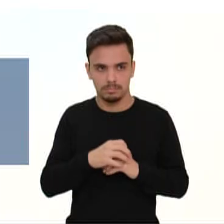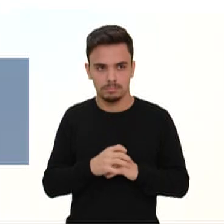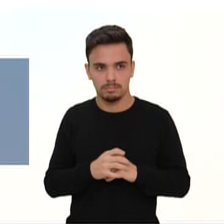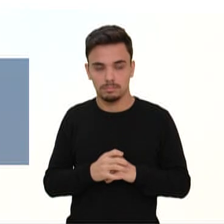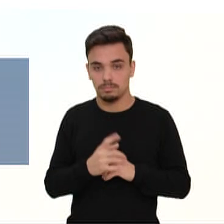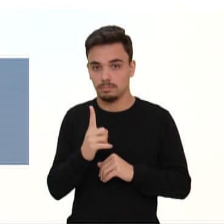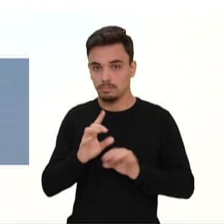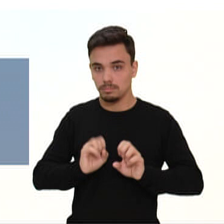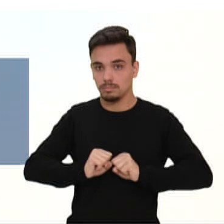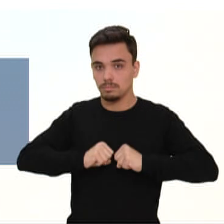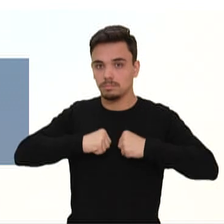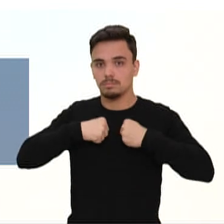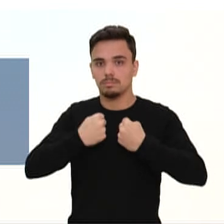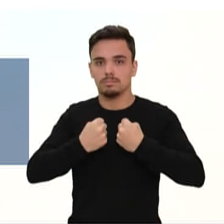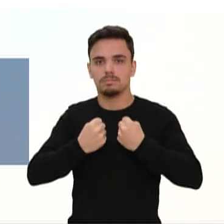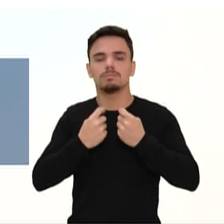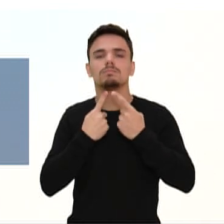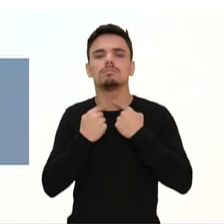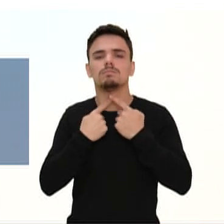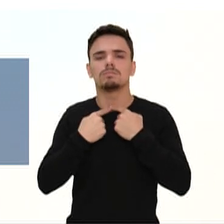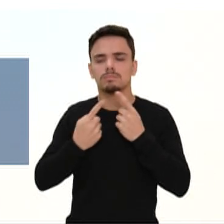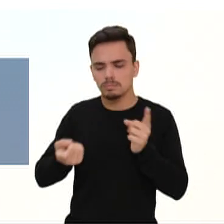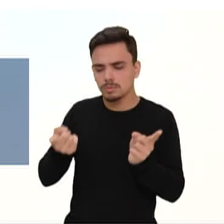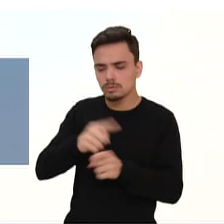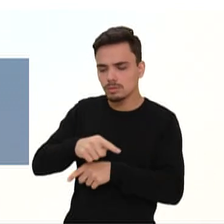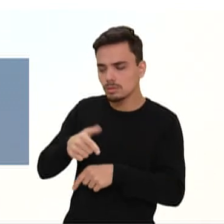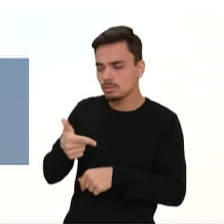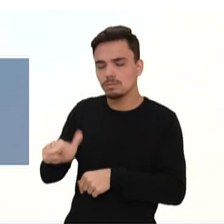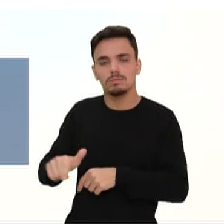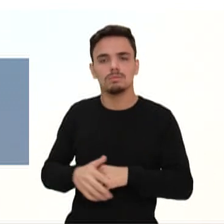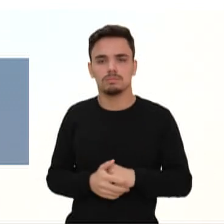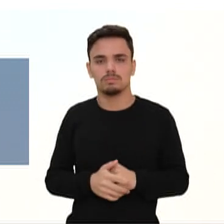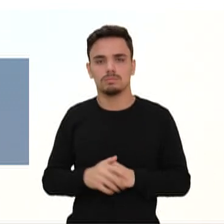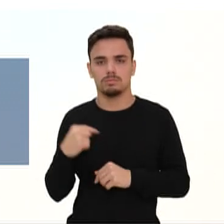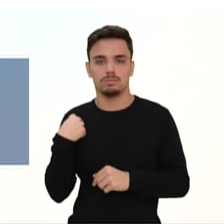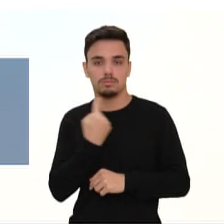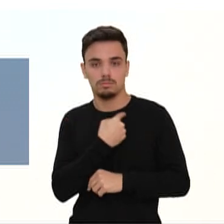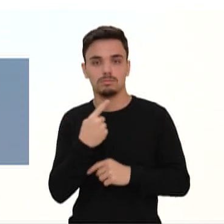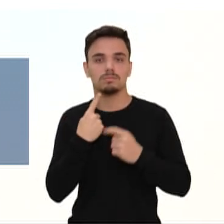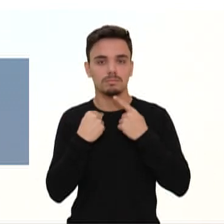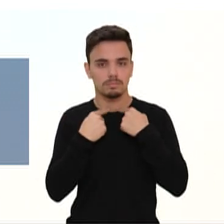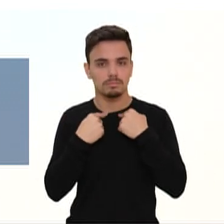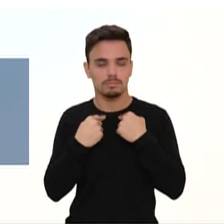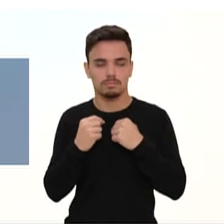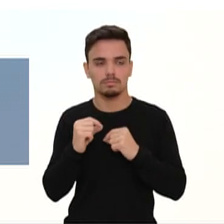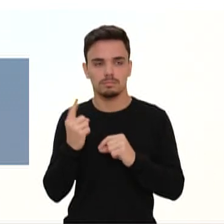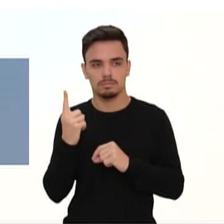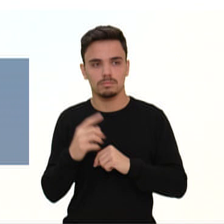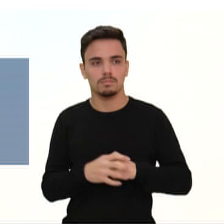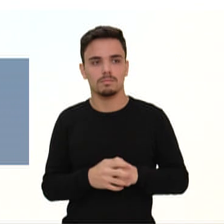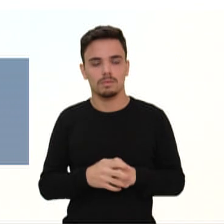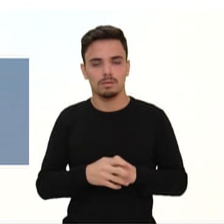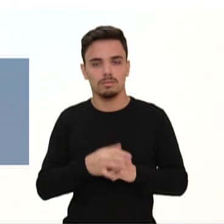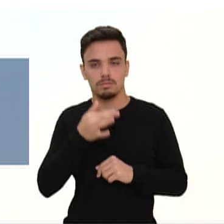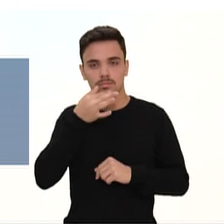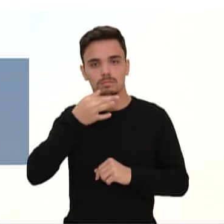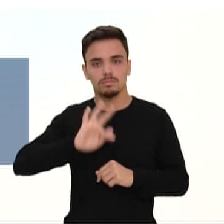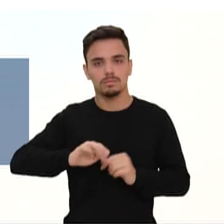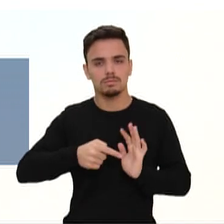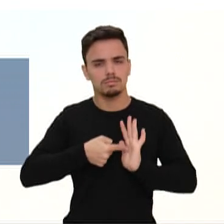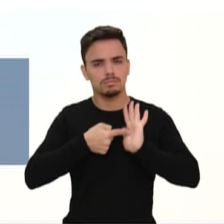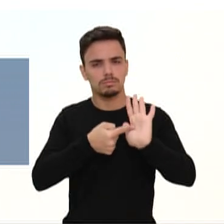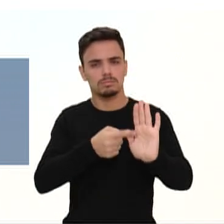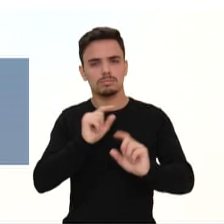Um impulso contraria o outro, né? Nossos desejos são contraditórios. Então aqui o Freud coloca,